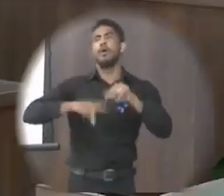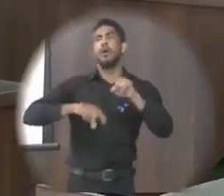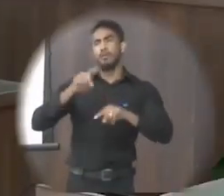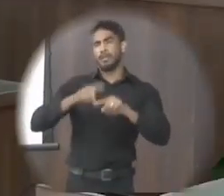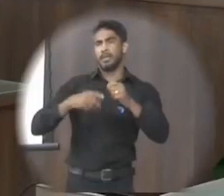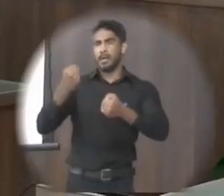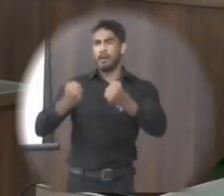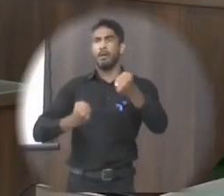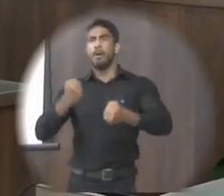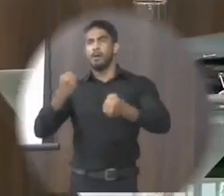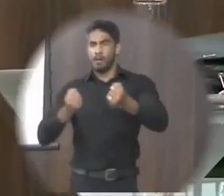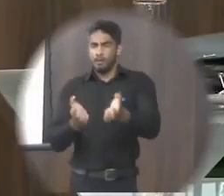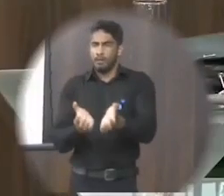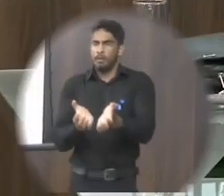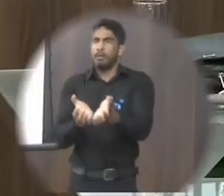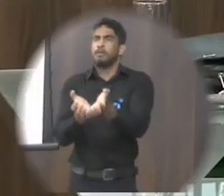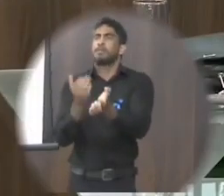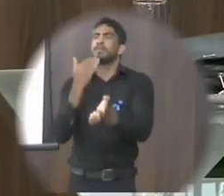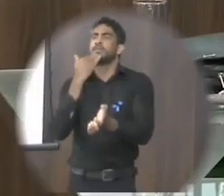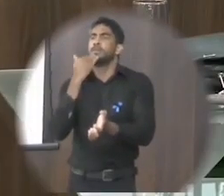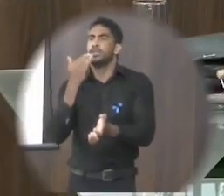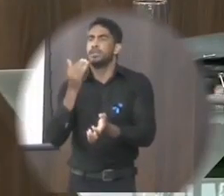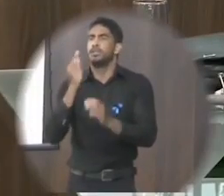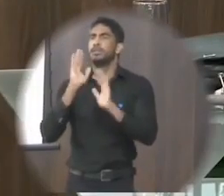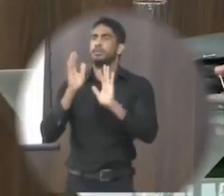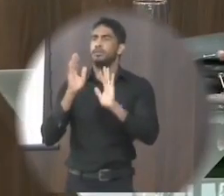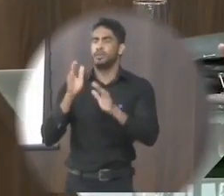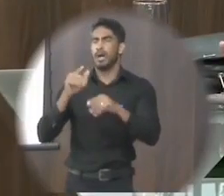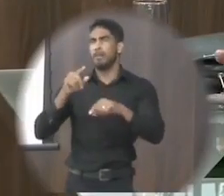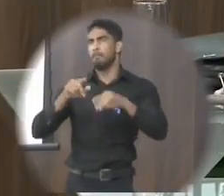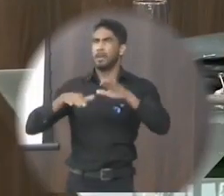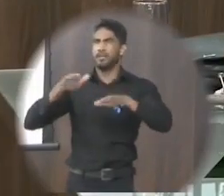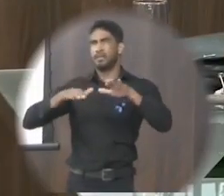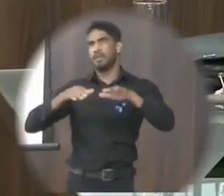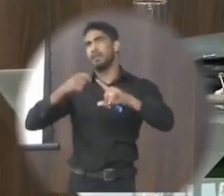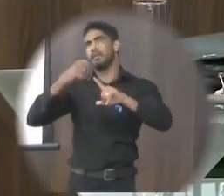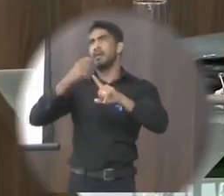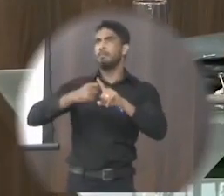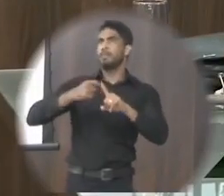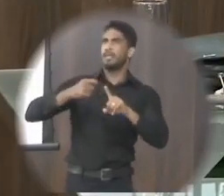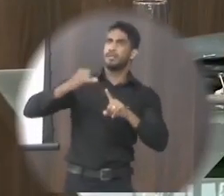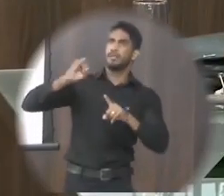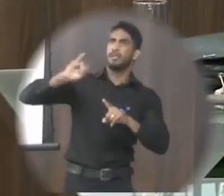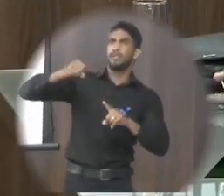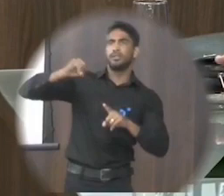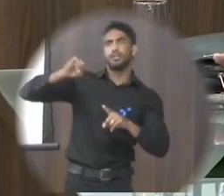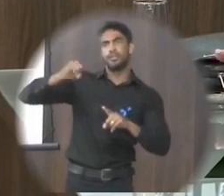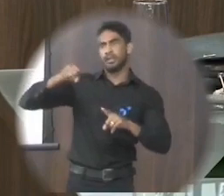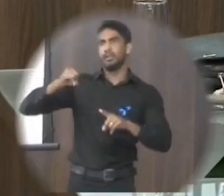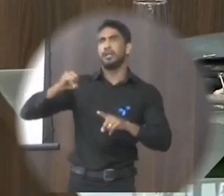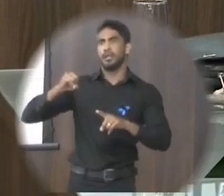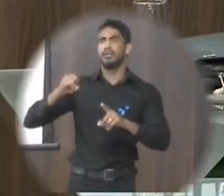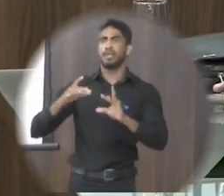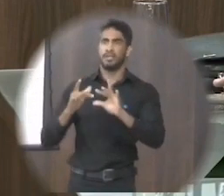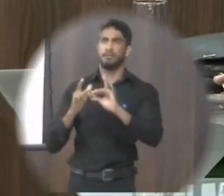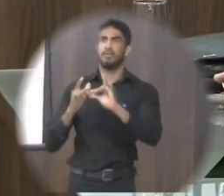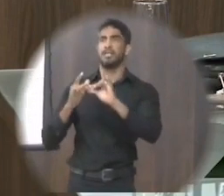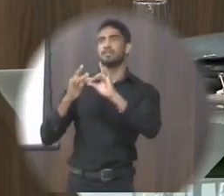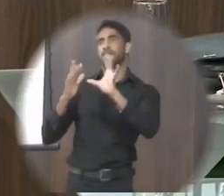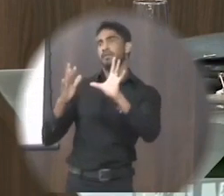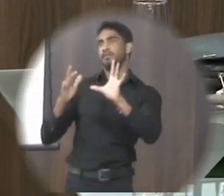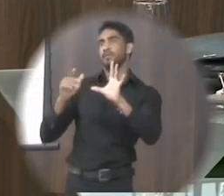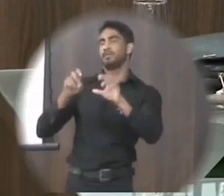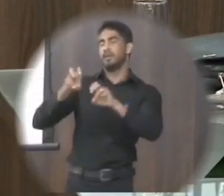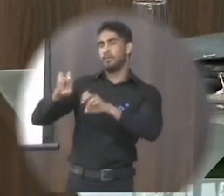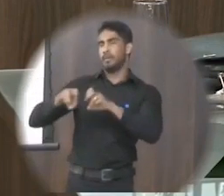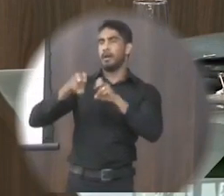licitados, com certeza aí, meados de janeiro, esses equipamentos já estão à disposição da patrulha rural